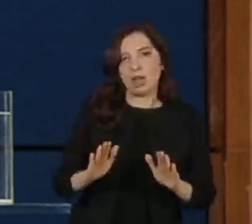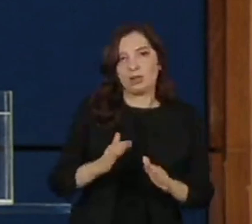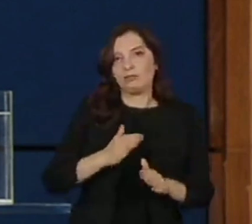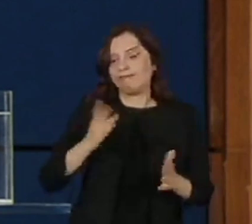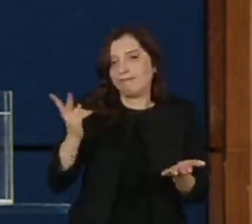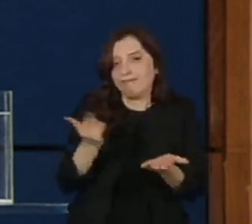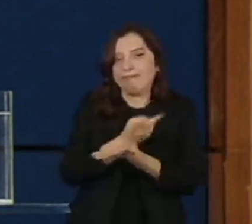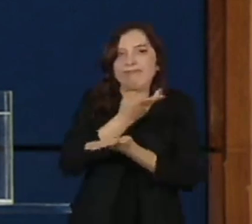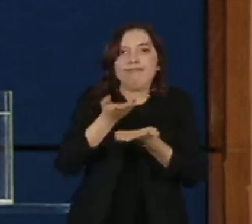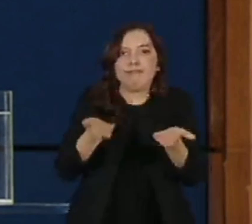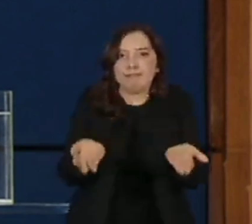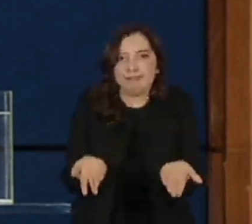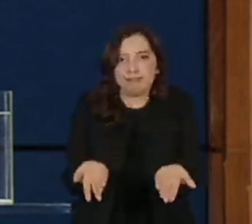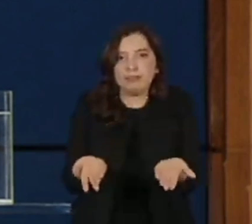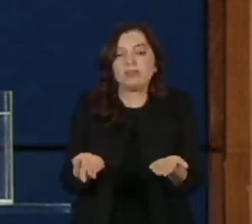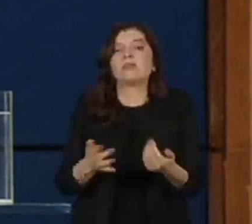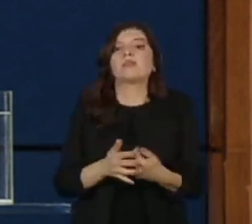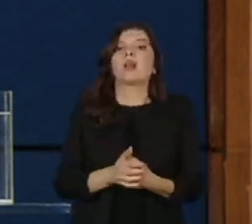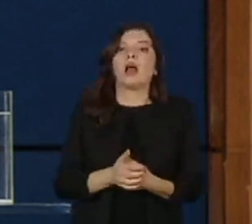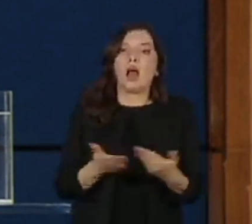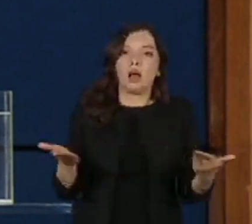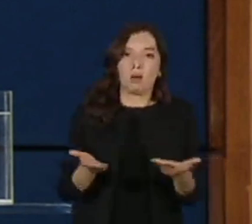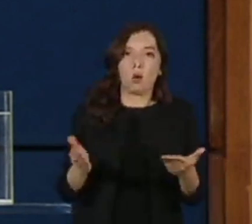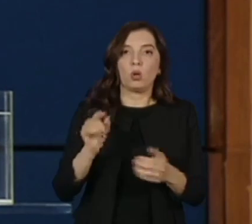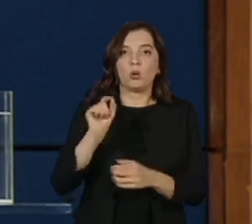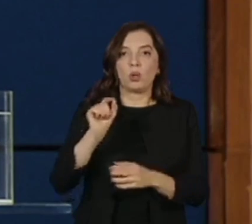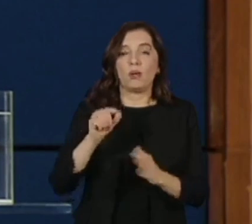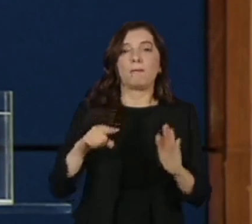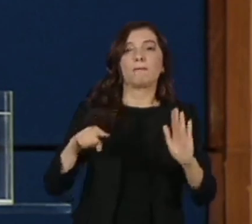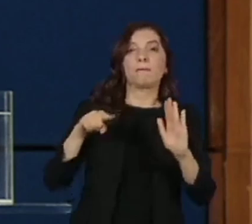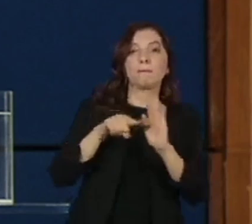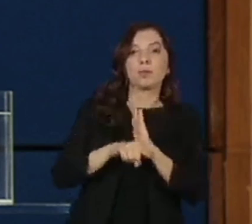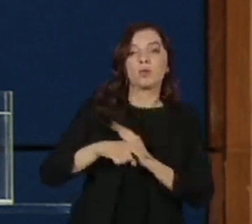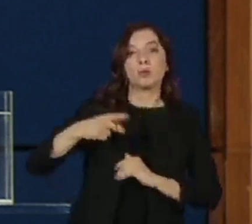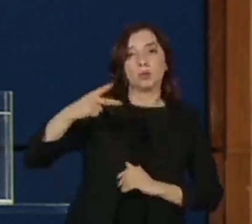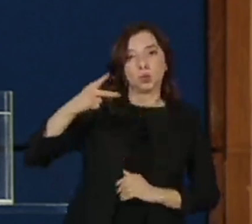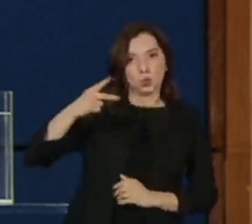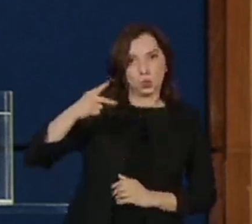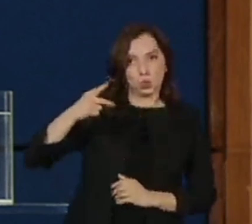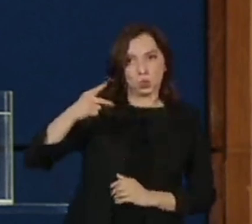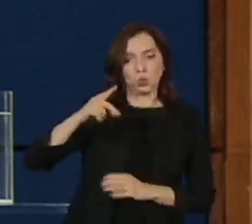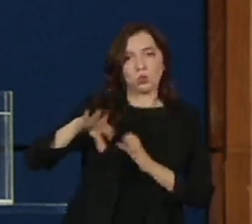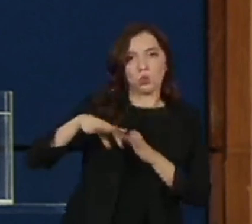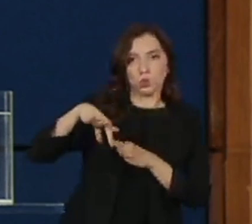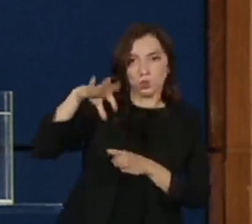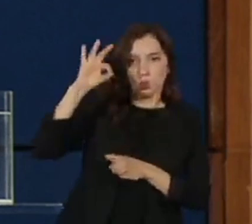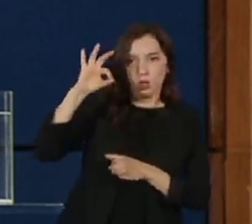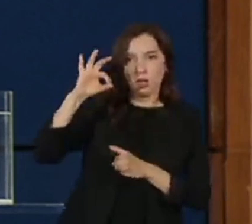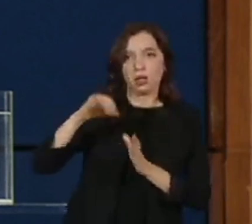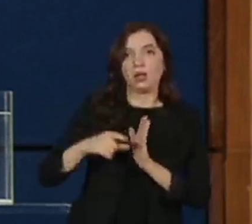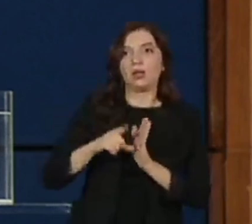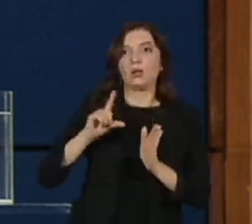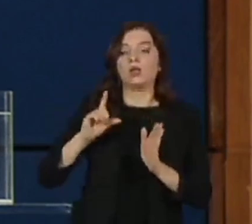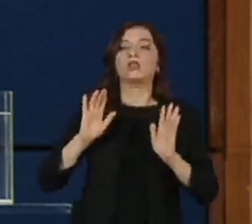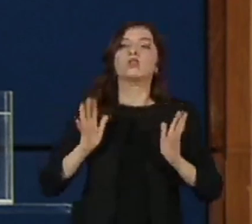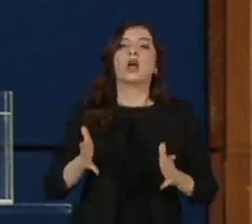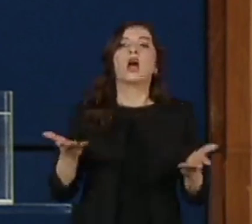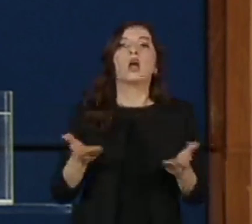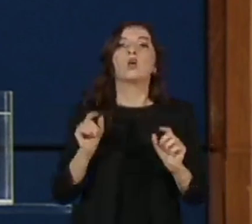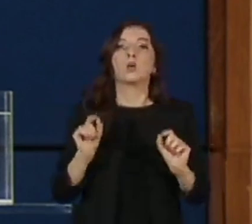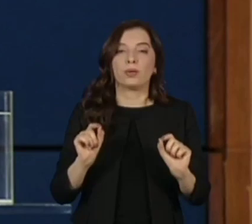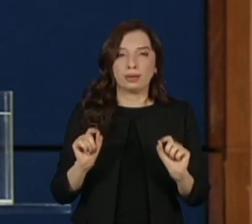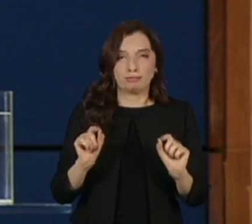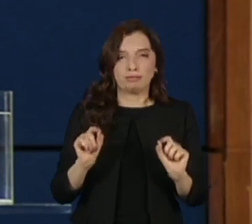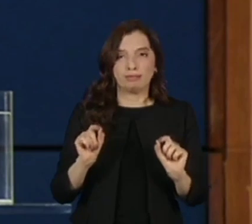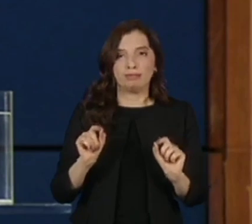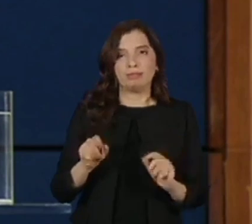e agora então a a segunda pergunta pela ordem sorteada anteriormente é feita por Ricardo Nunes eu